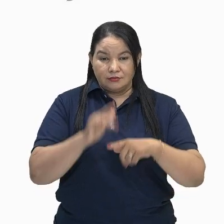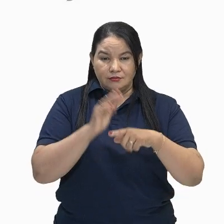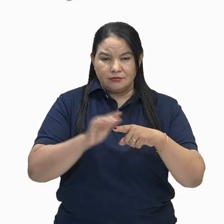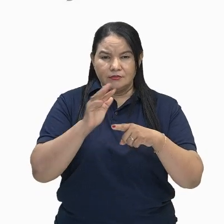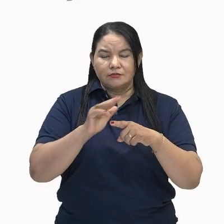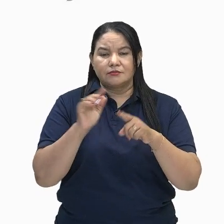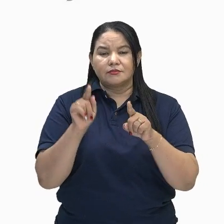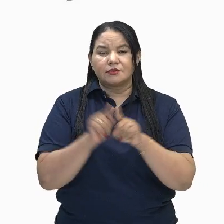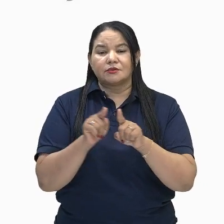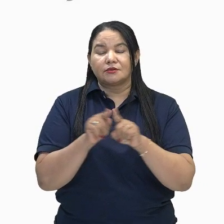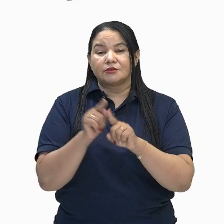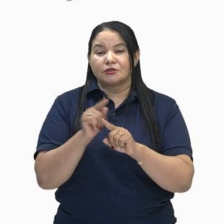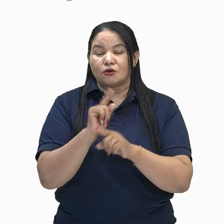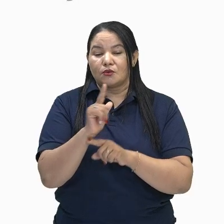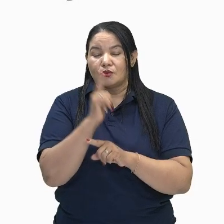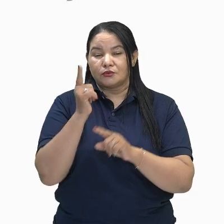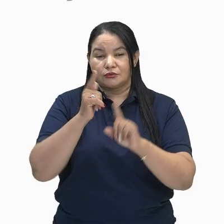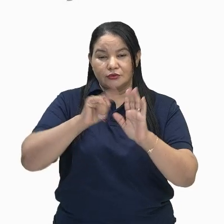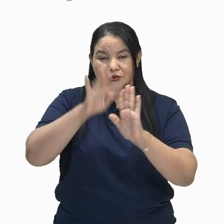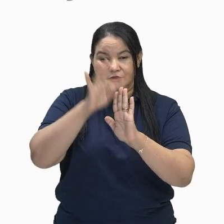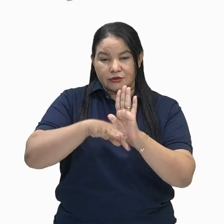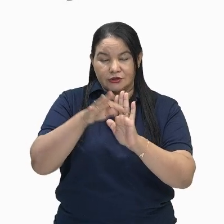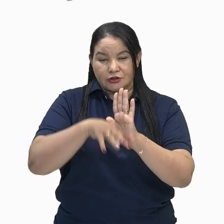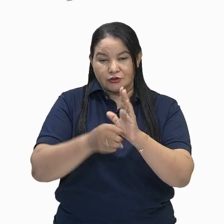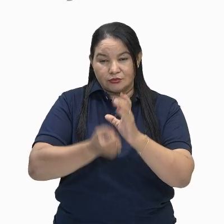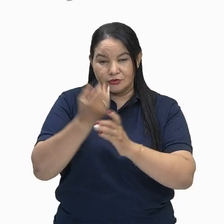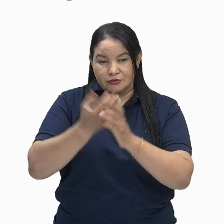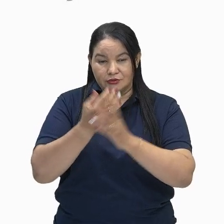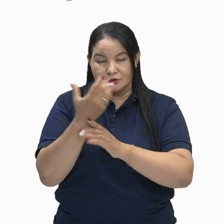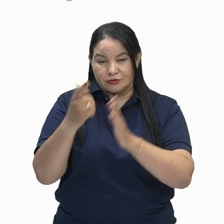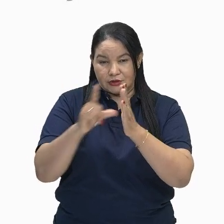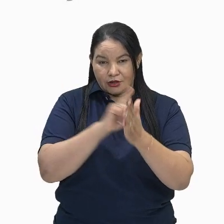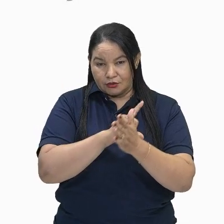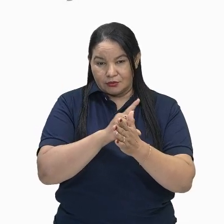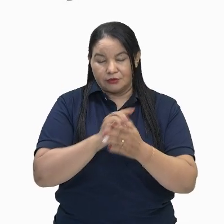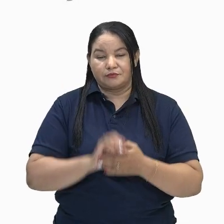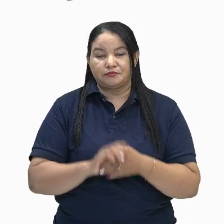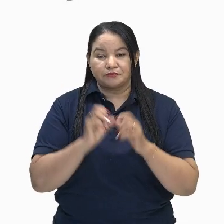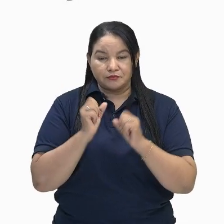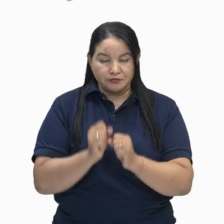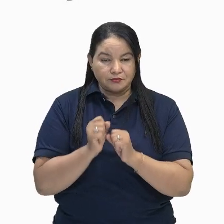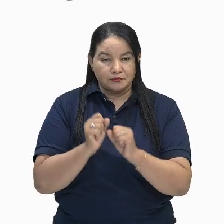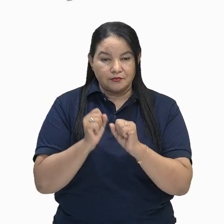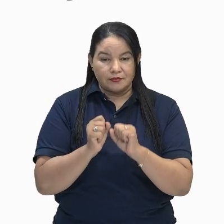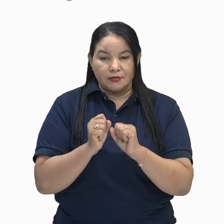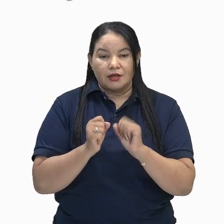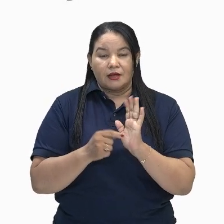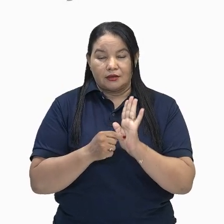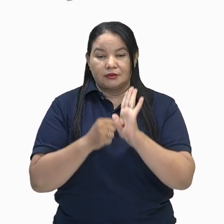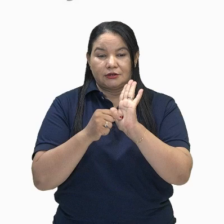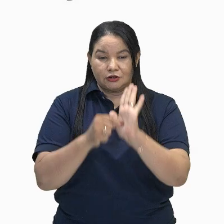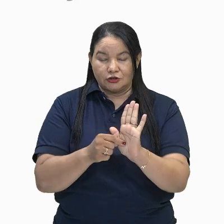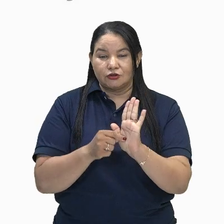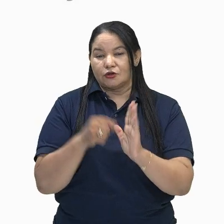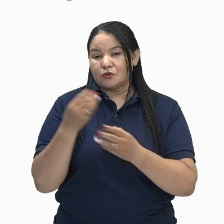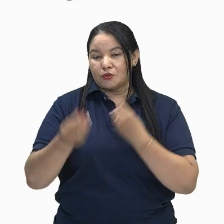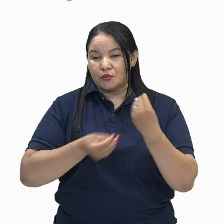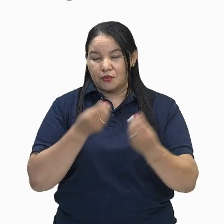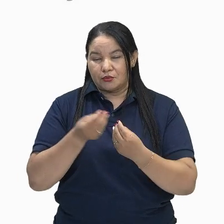refere a outros textos produzidos anteriormente. Ele pode se manifestar, aliás, ela pode se manifestar de um